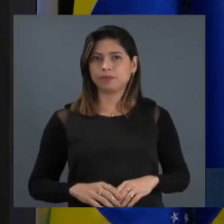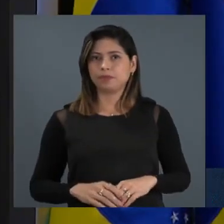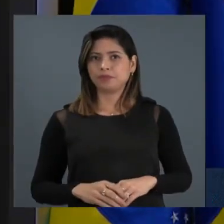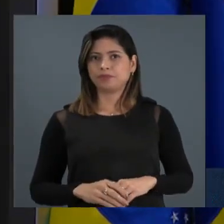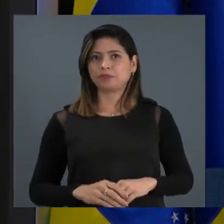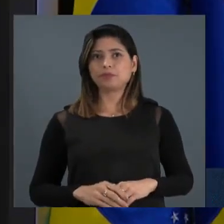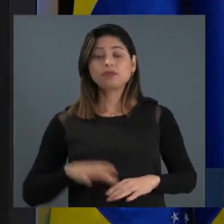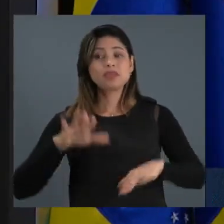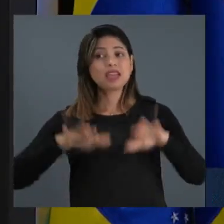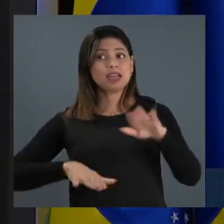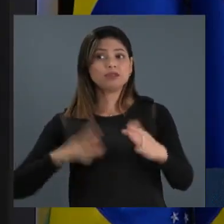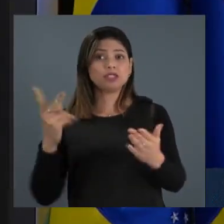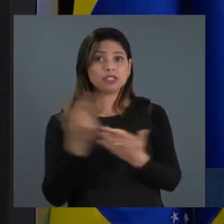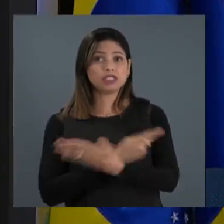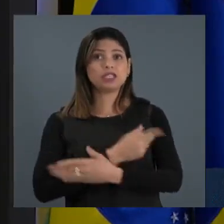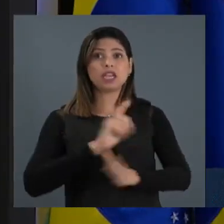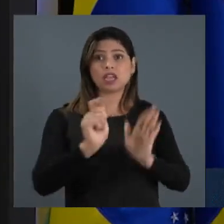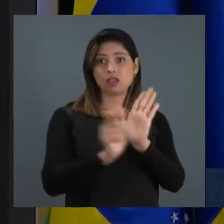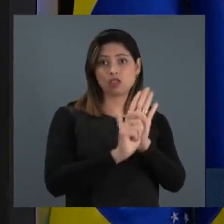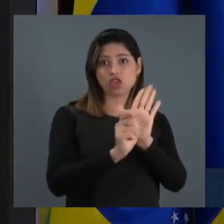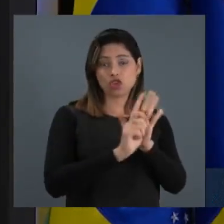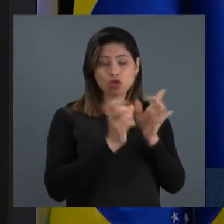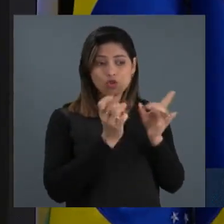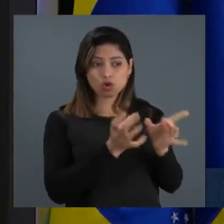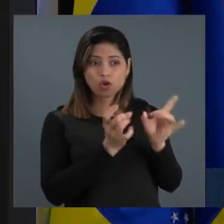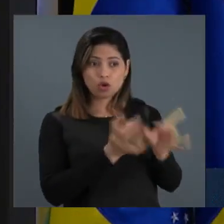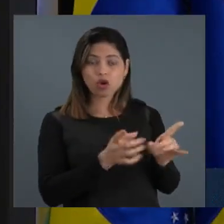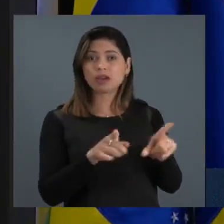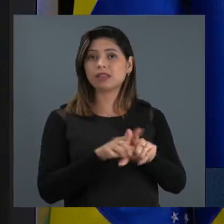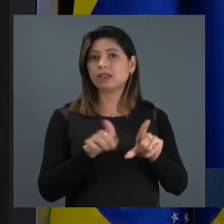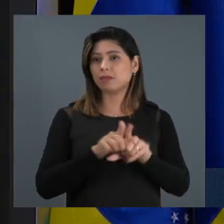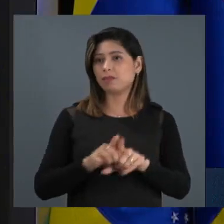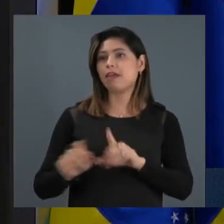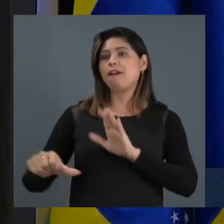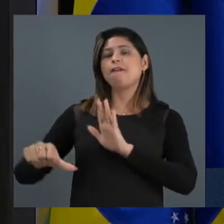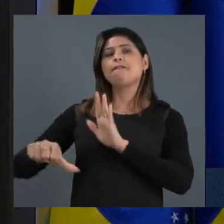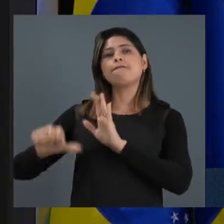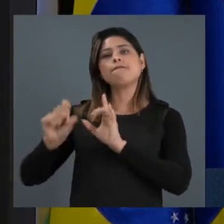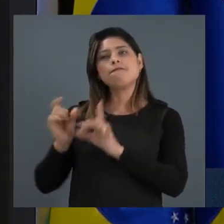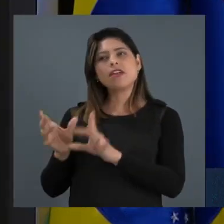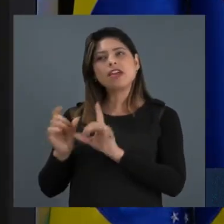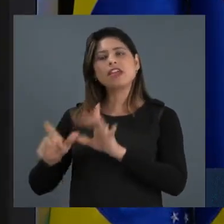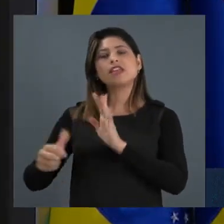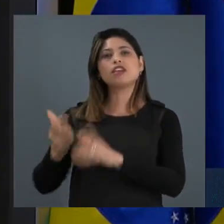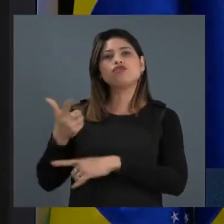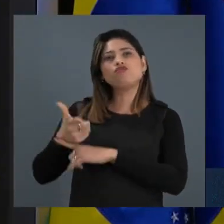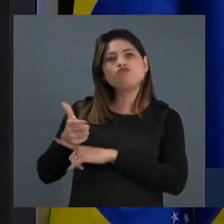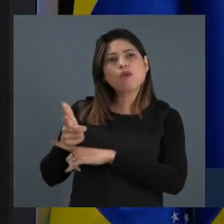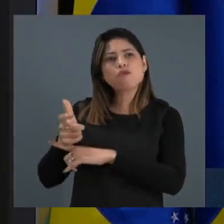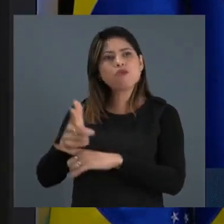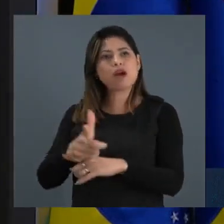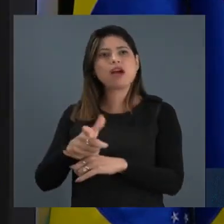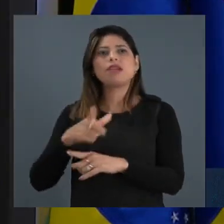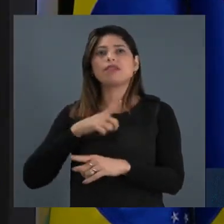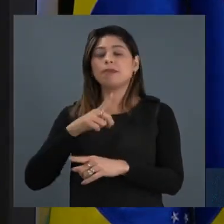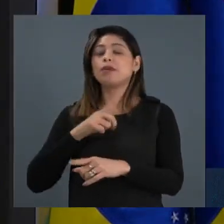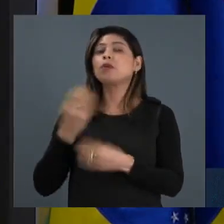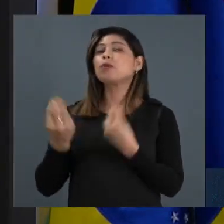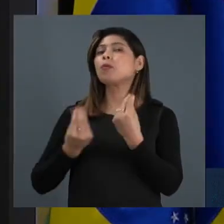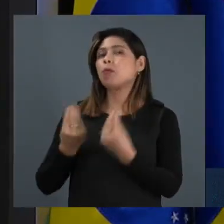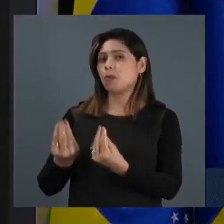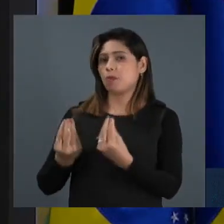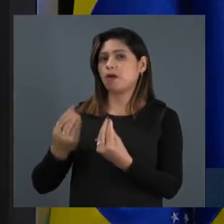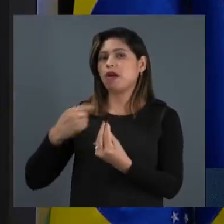tráfico de droga, tráfico de arma e uma série de coisas ruins. Para termos uma ideia dessa propaganda